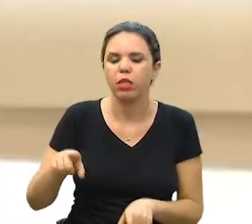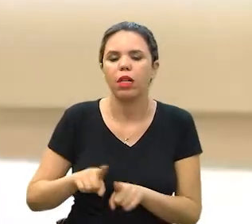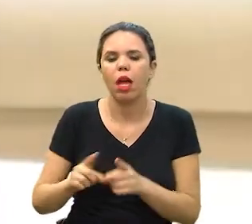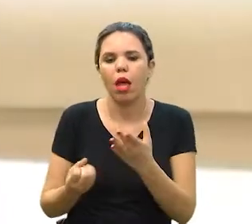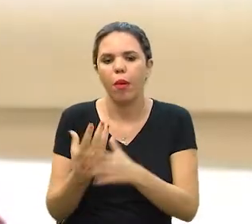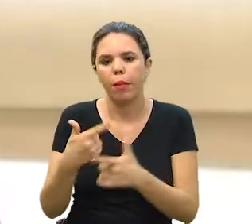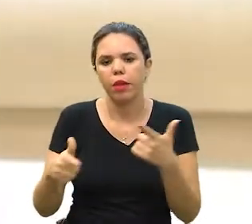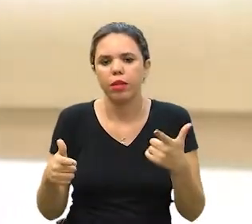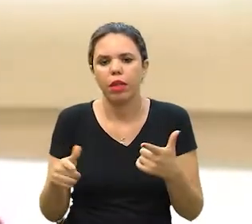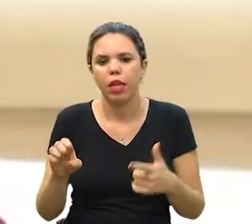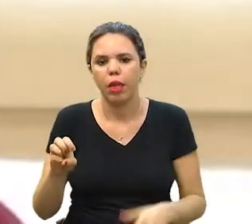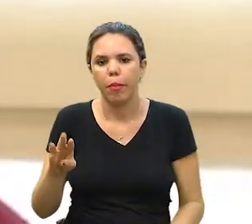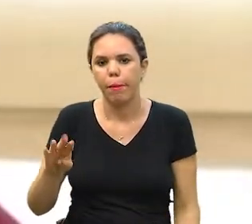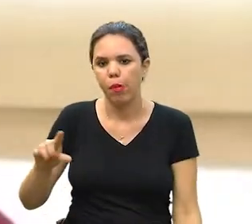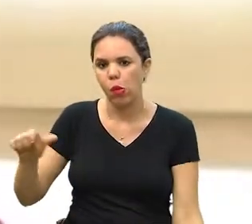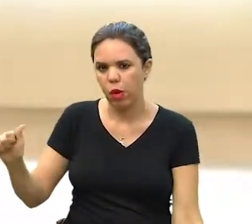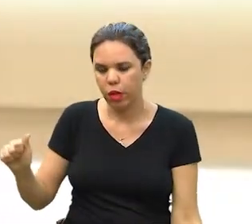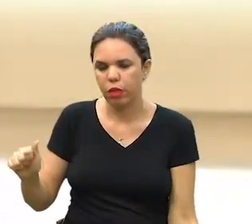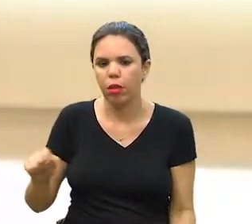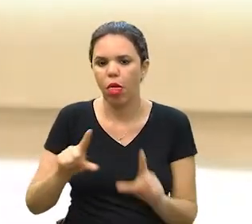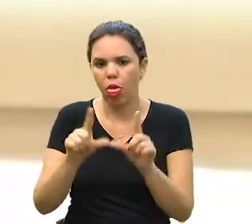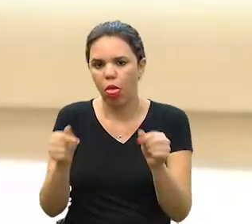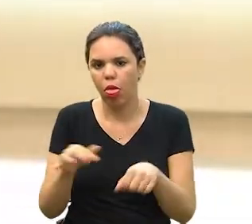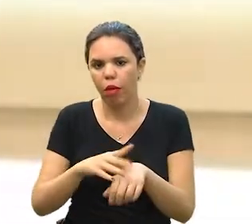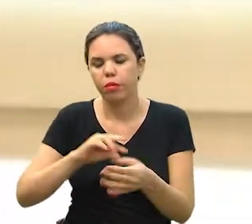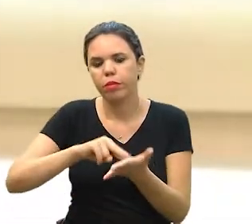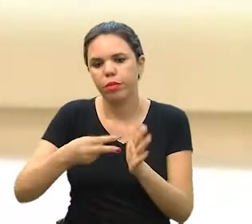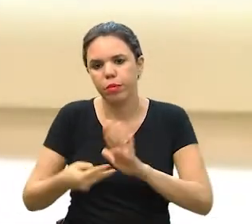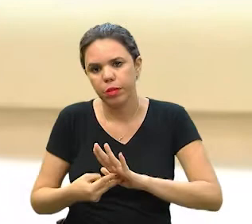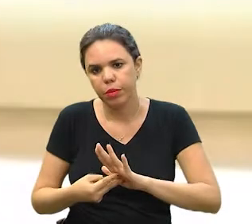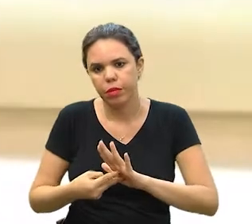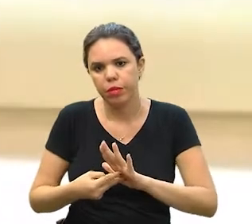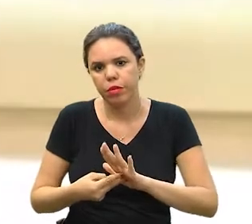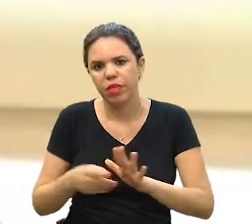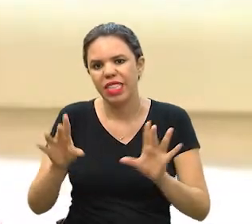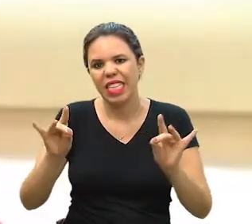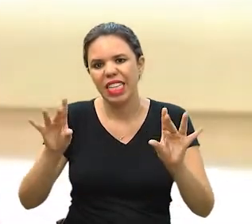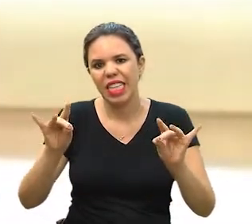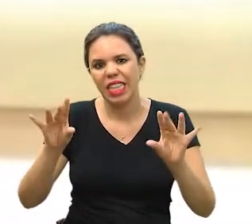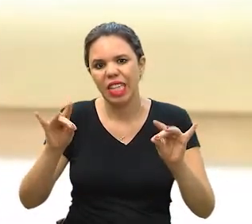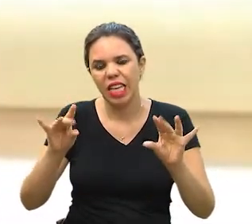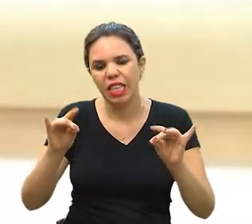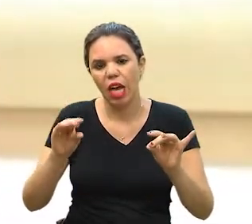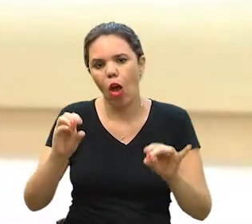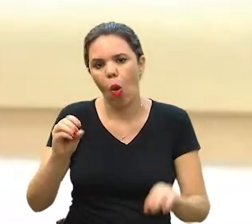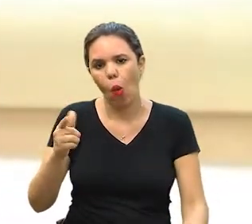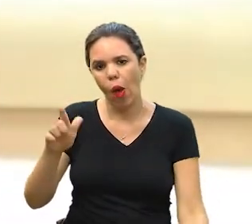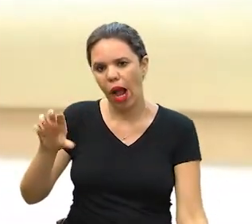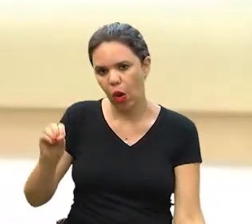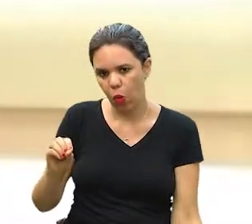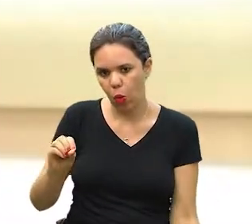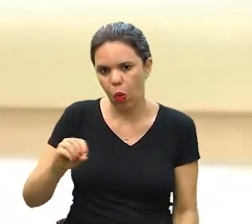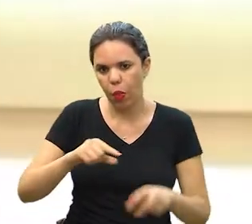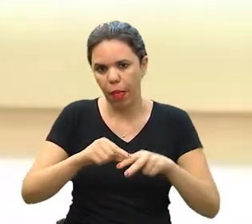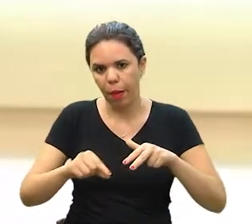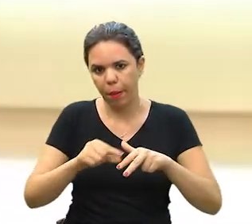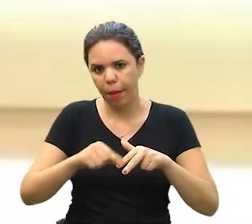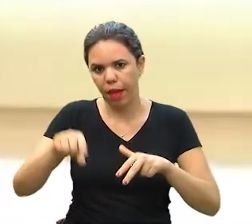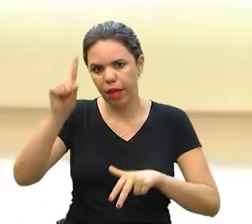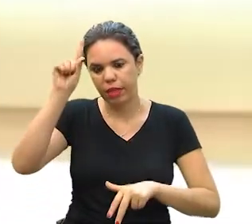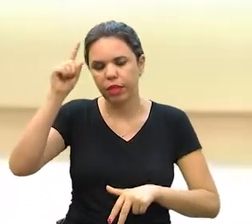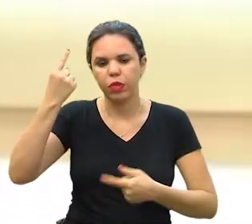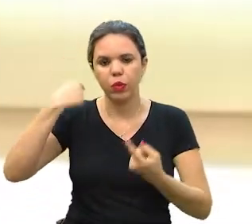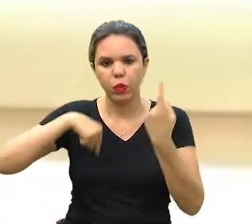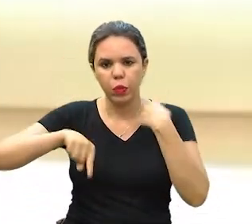é ocorrer uma embolia pulmonar. O que significa? Vai descolar esse coágulo da perna e vai parar lá